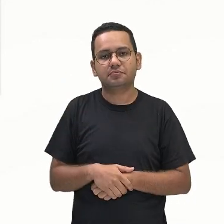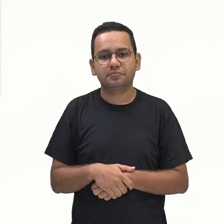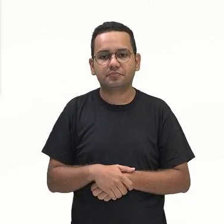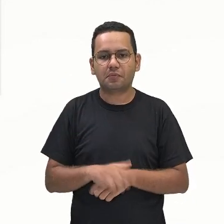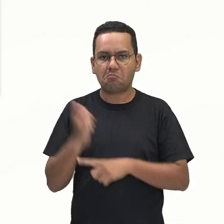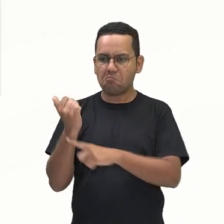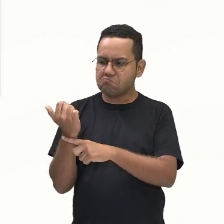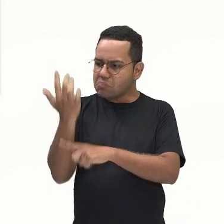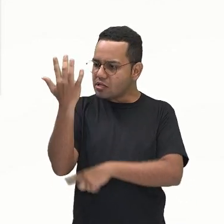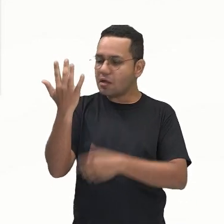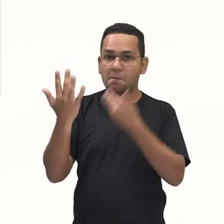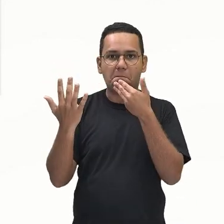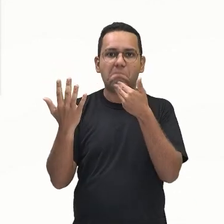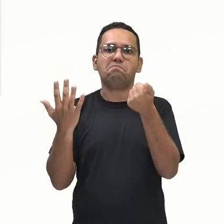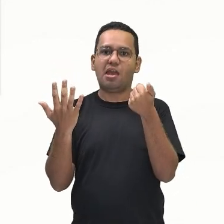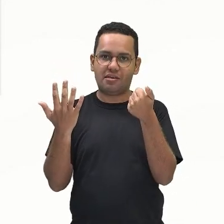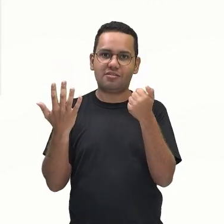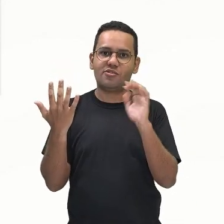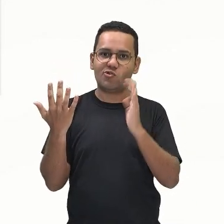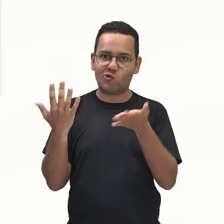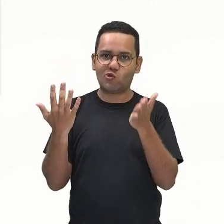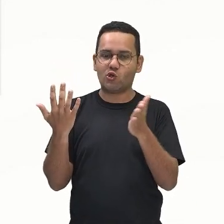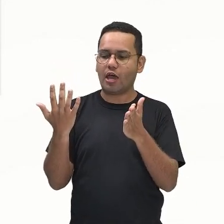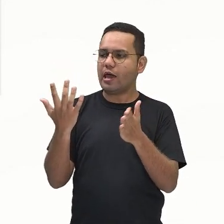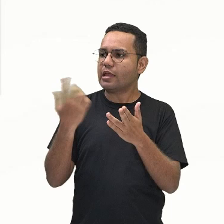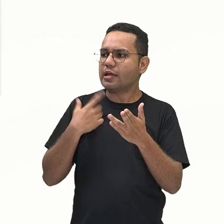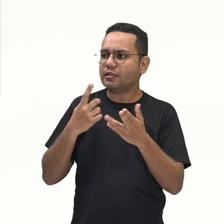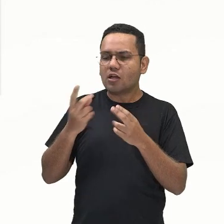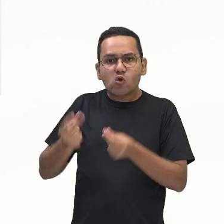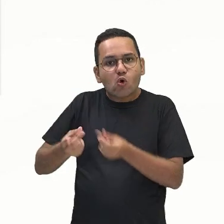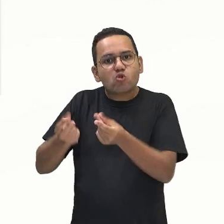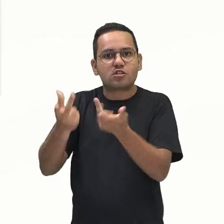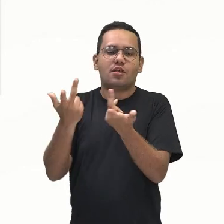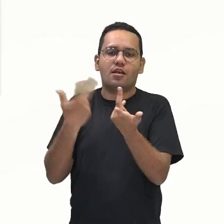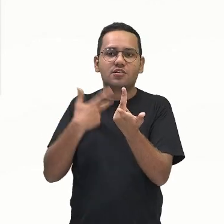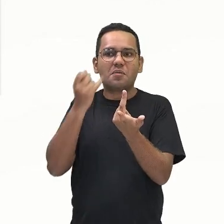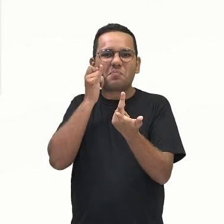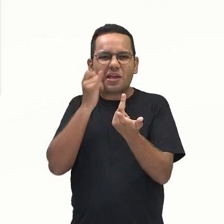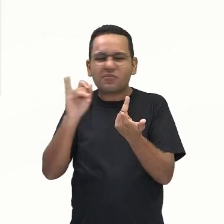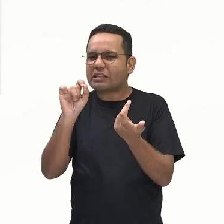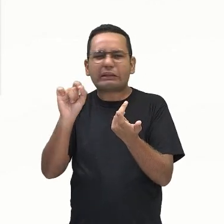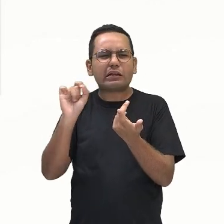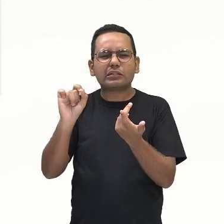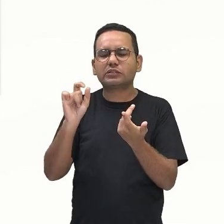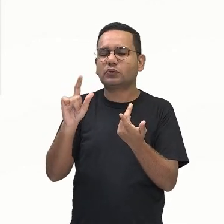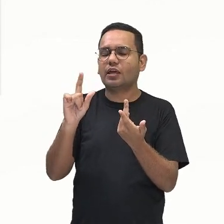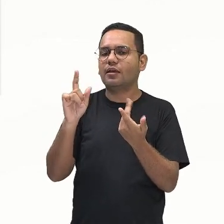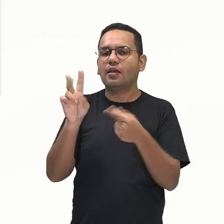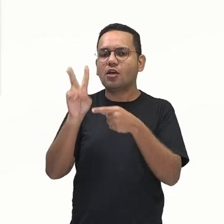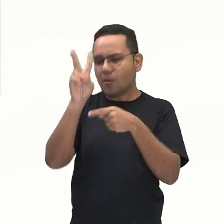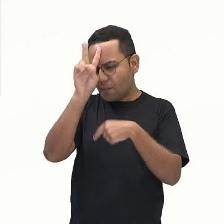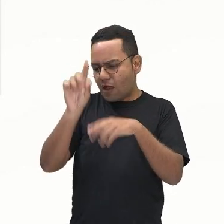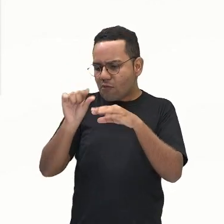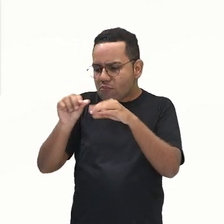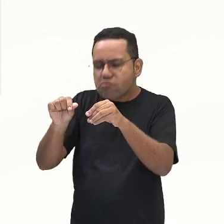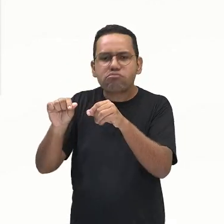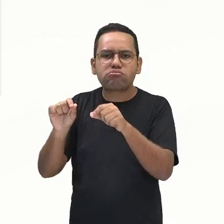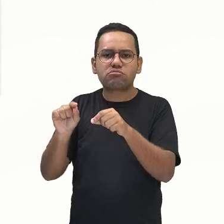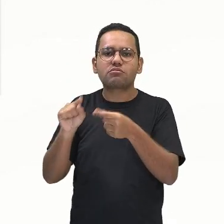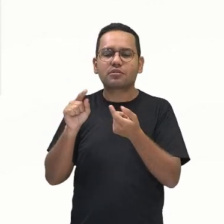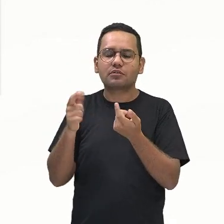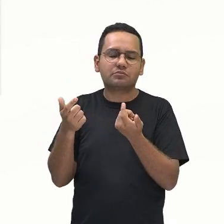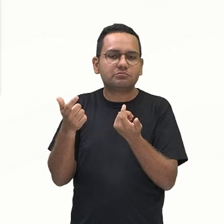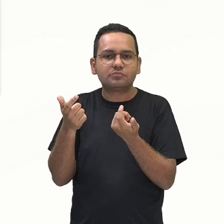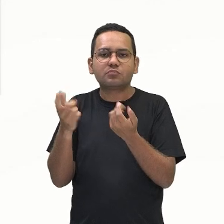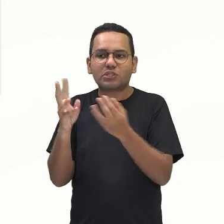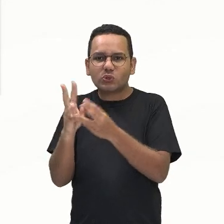para que elas se tornem aí mais resistentes a pragas, né? Para que elas não venham aí sofrer com pragas e acabar